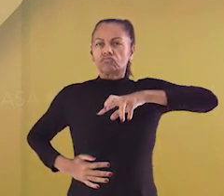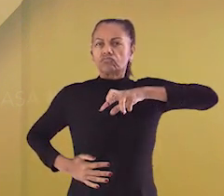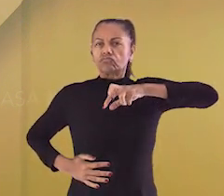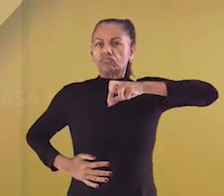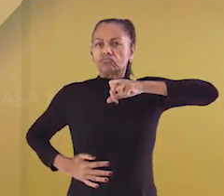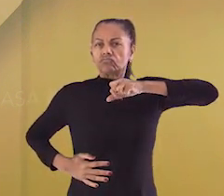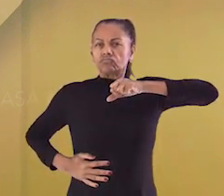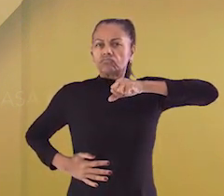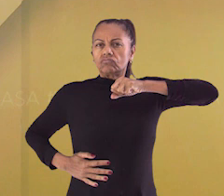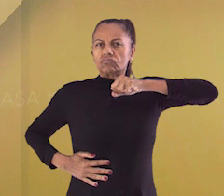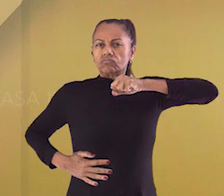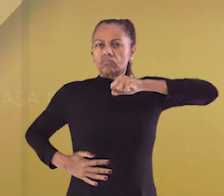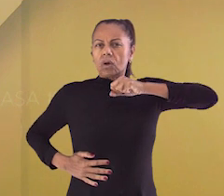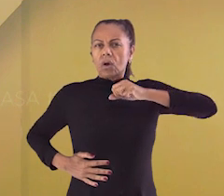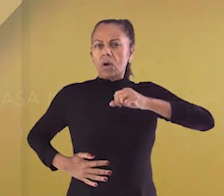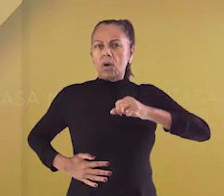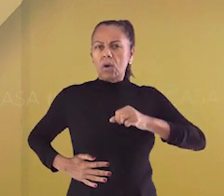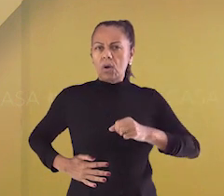respire fundo 2 vezes.